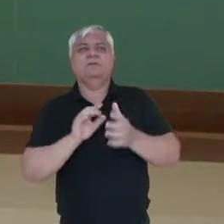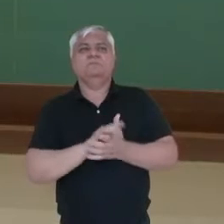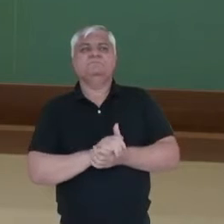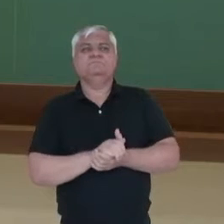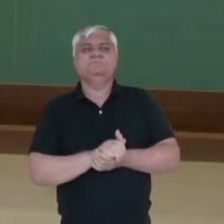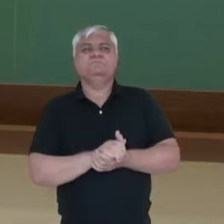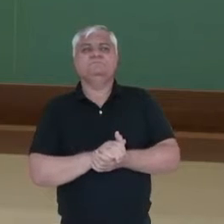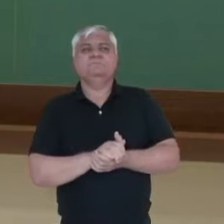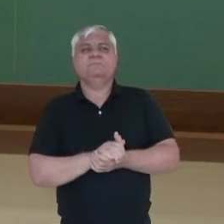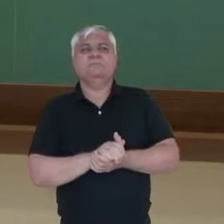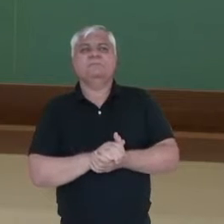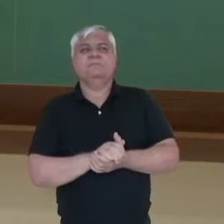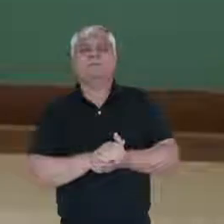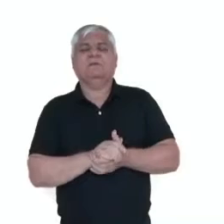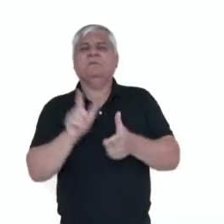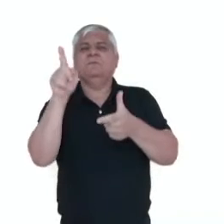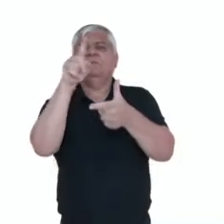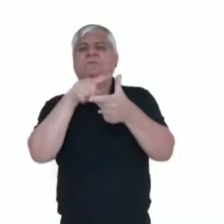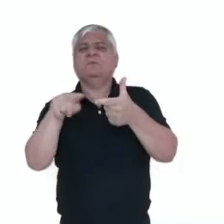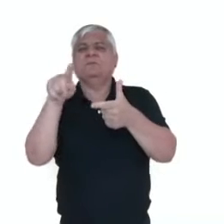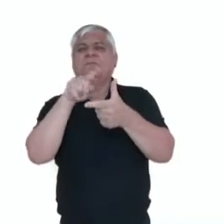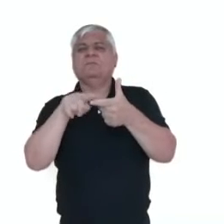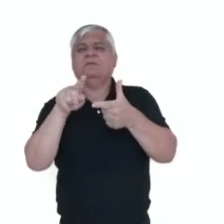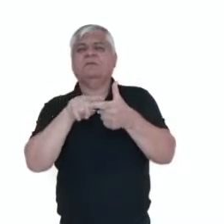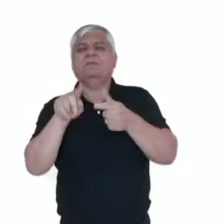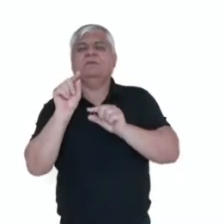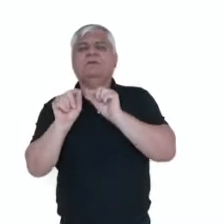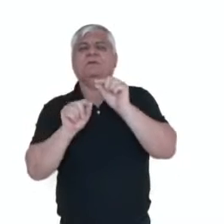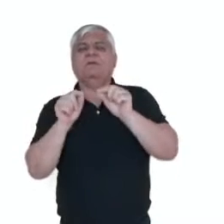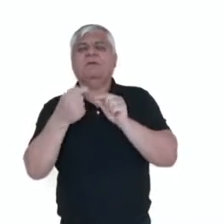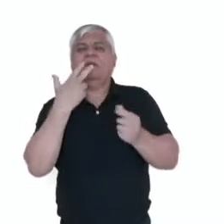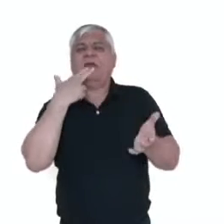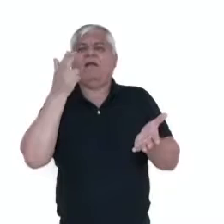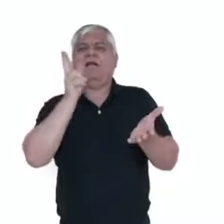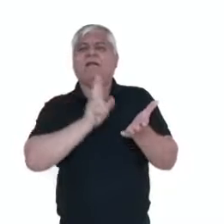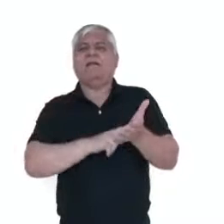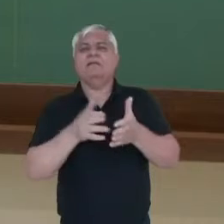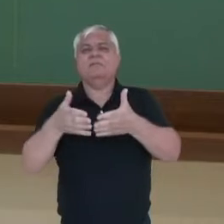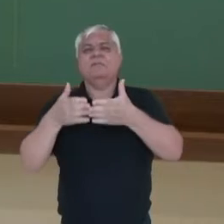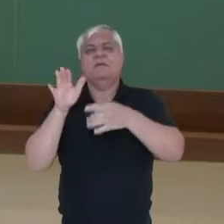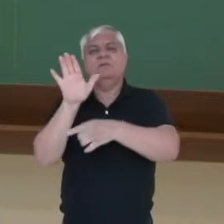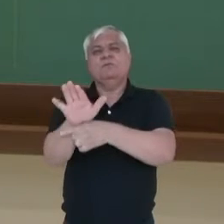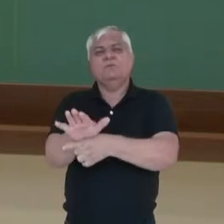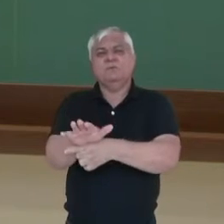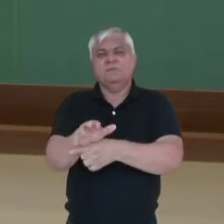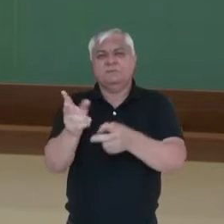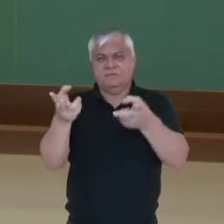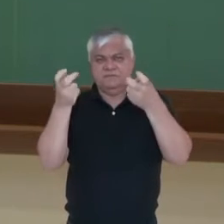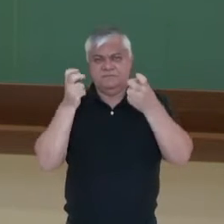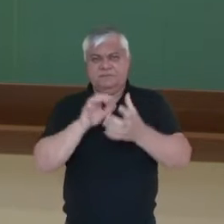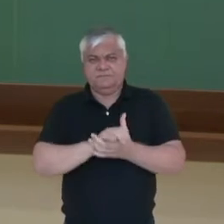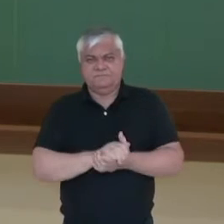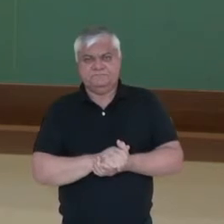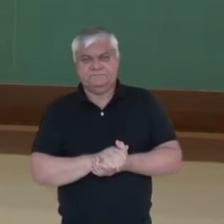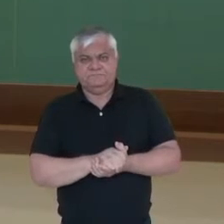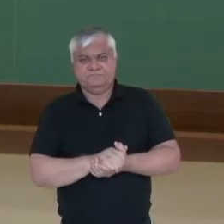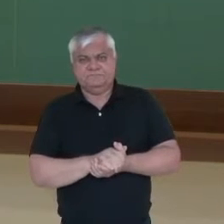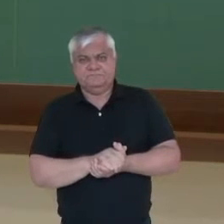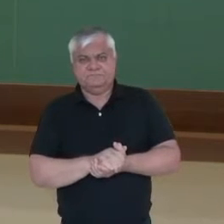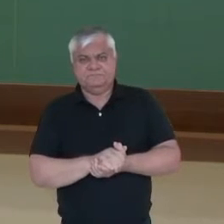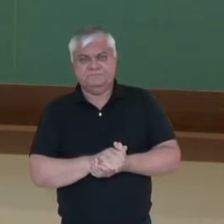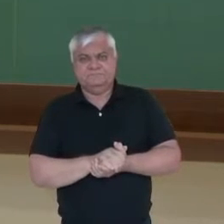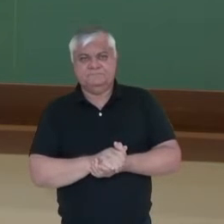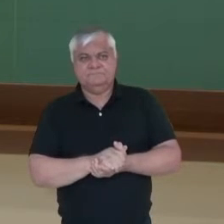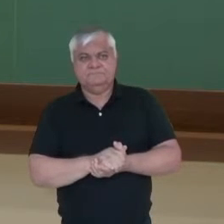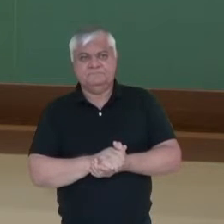Qual é o problema para o qual a carta pede solução? Você percebeu? Com